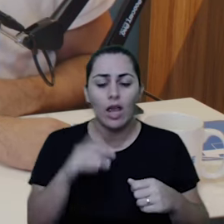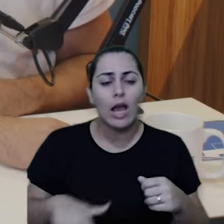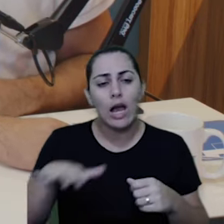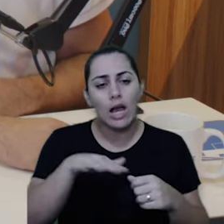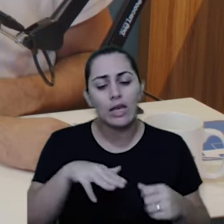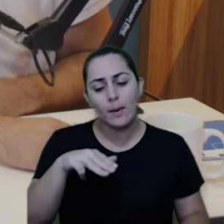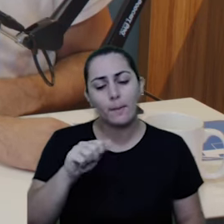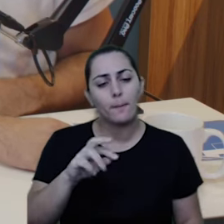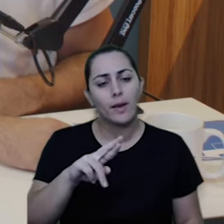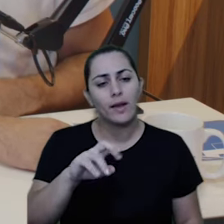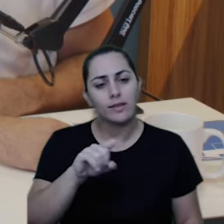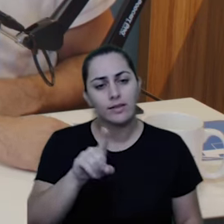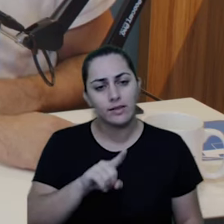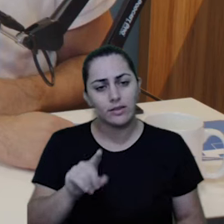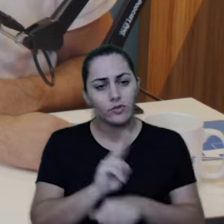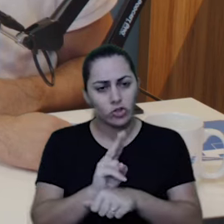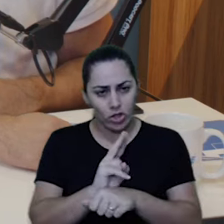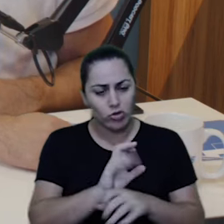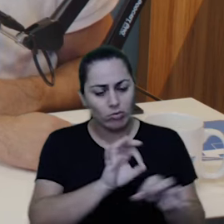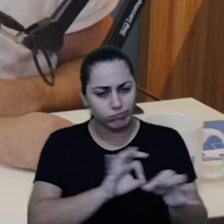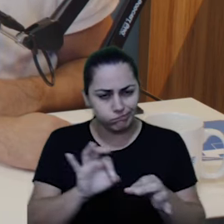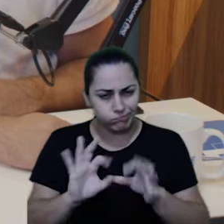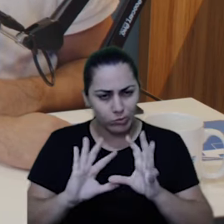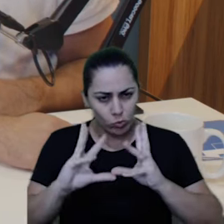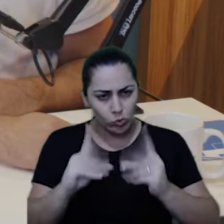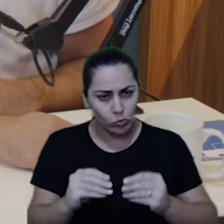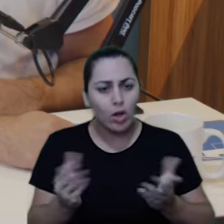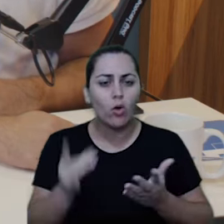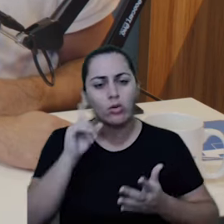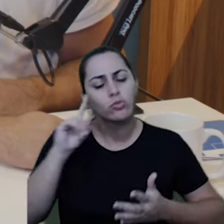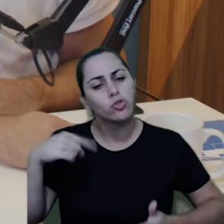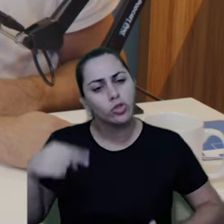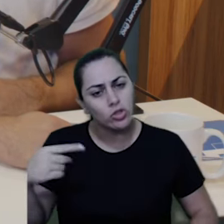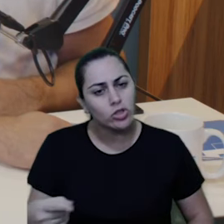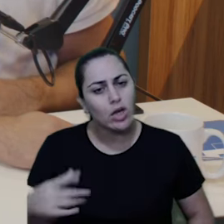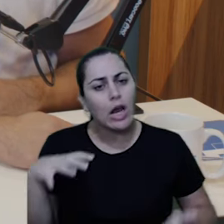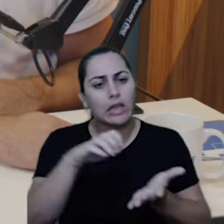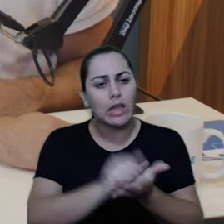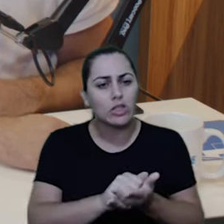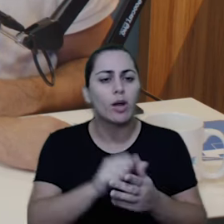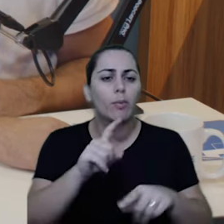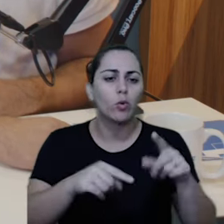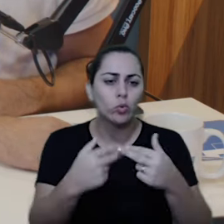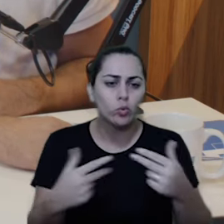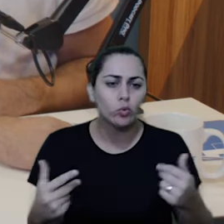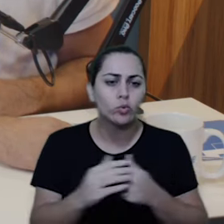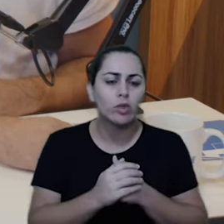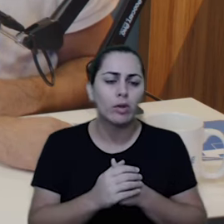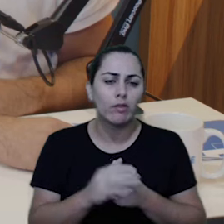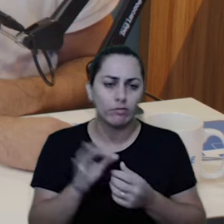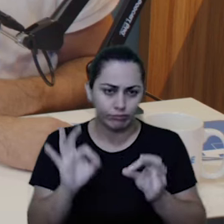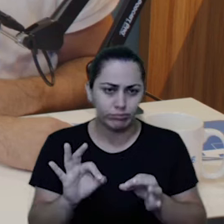operação atriz fiscal né então arrumou toda a casa agora vai pro dia a dia que é o cadastro do produto e a